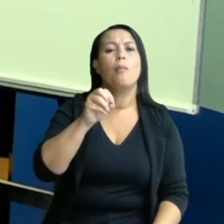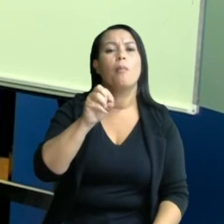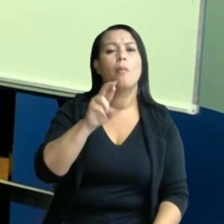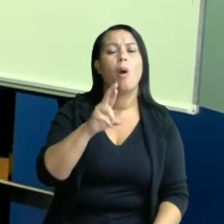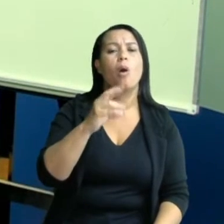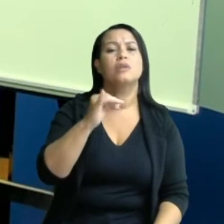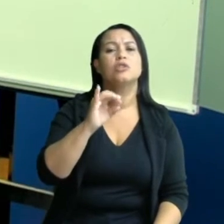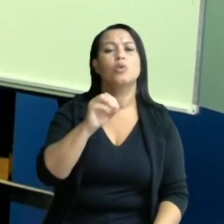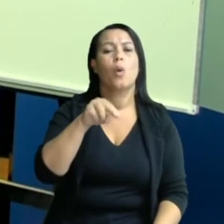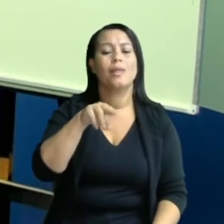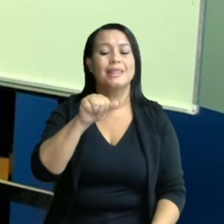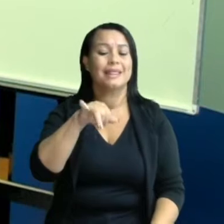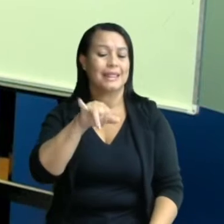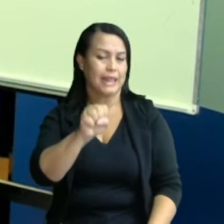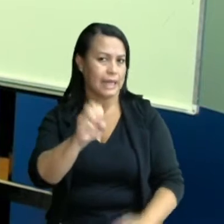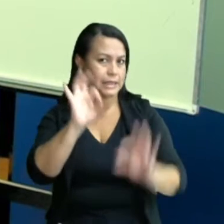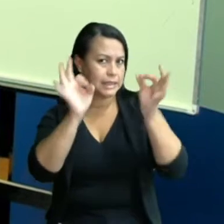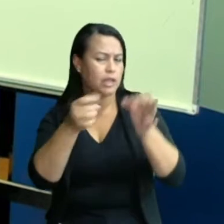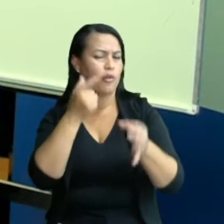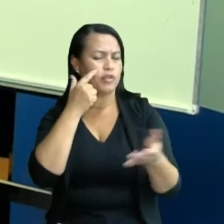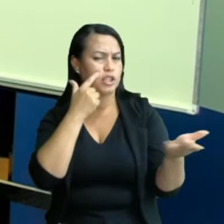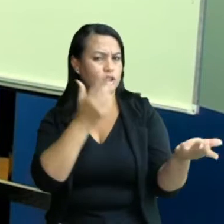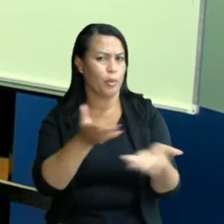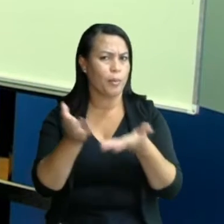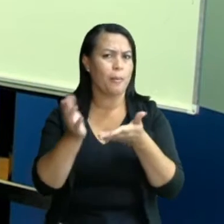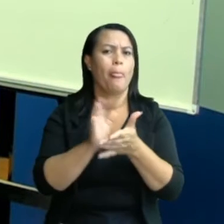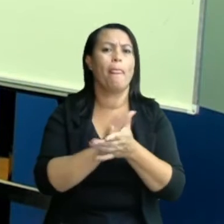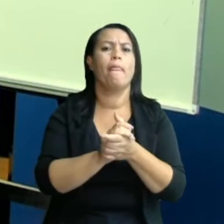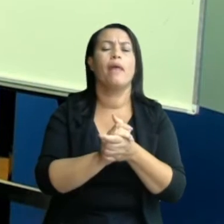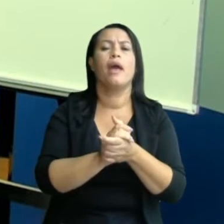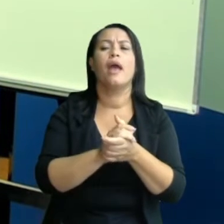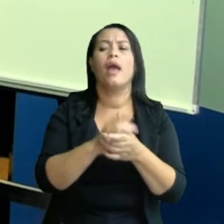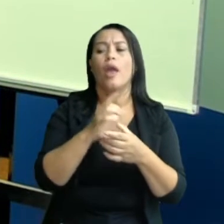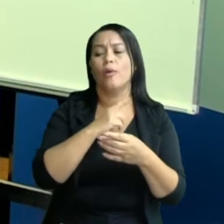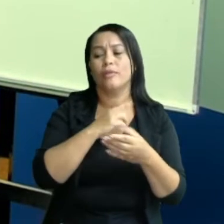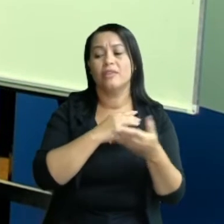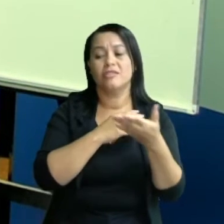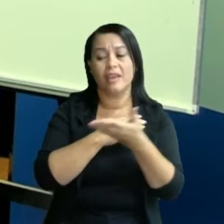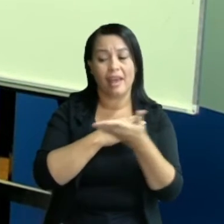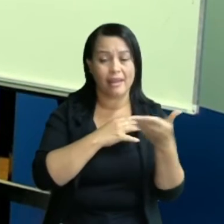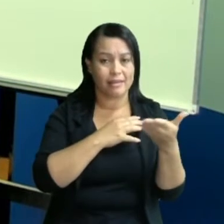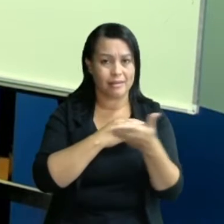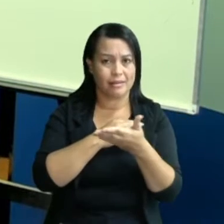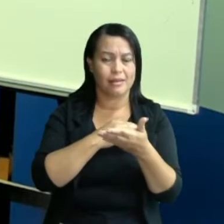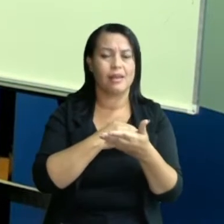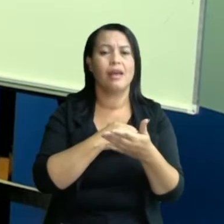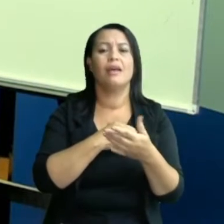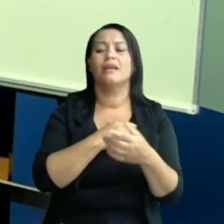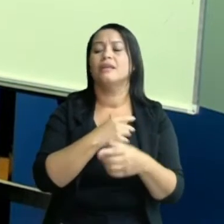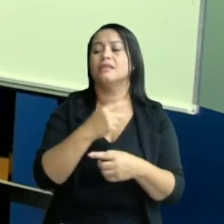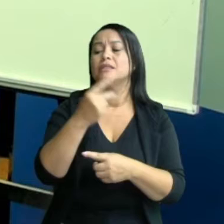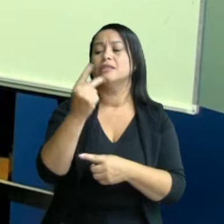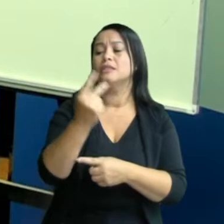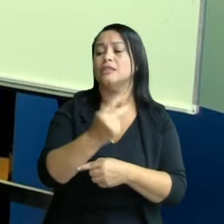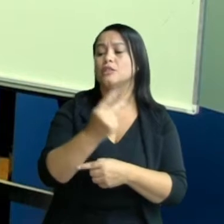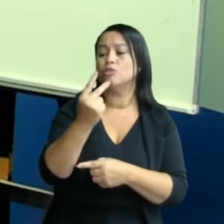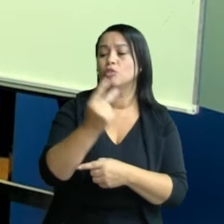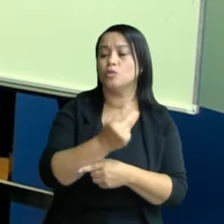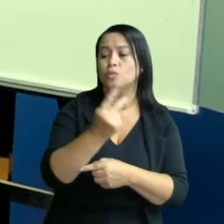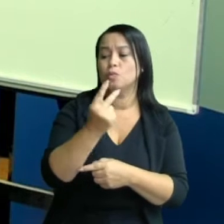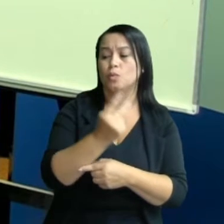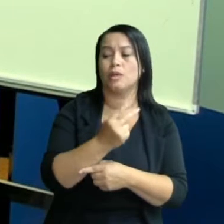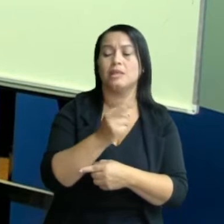proporcionais. Então, eu deixei aqui, ó, essa equaçãozinha aqui, ó, de duas